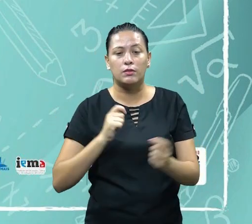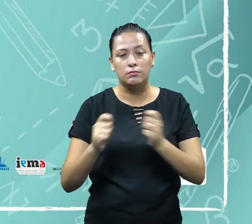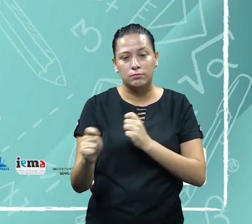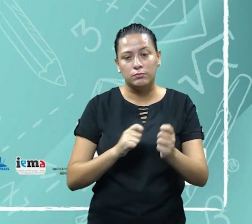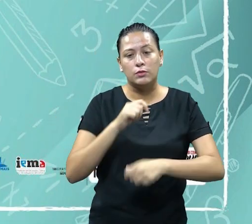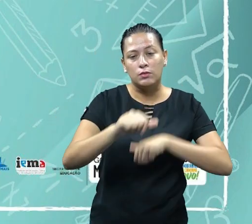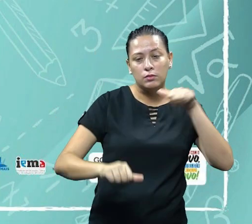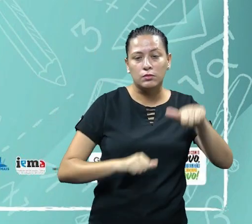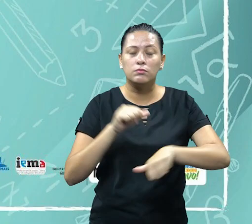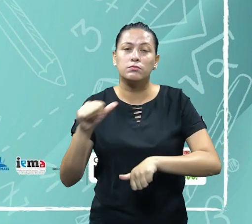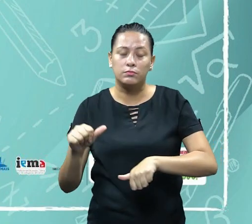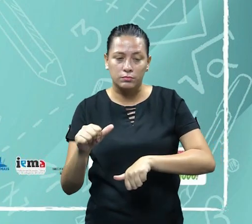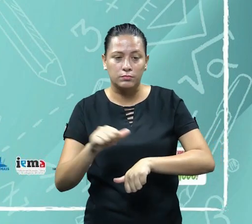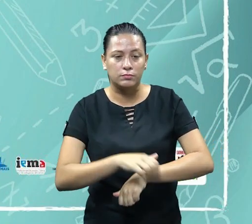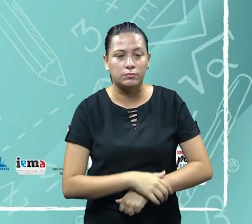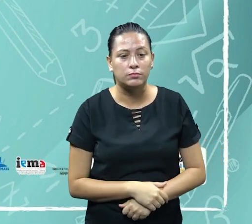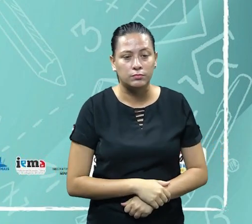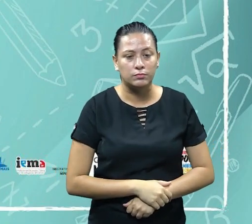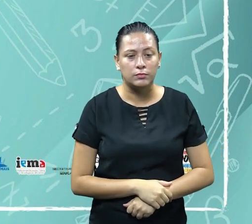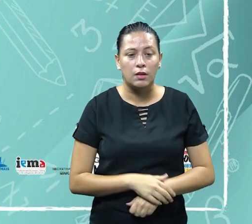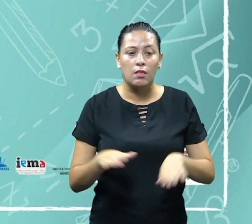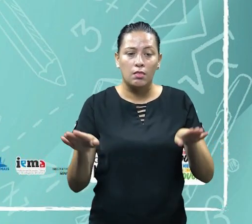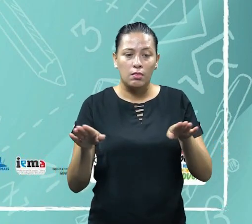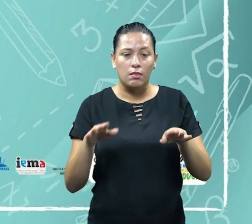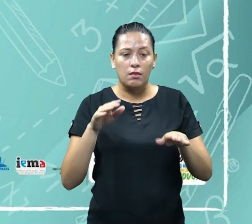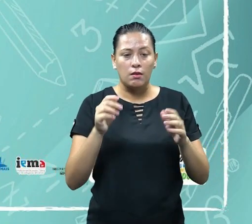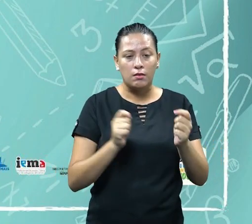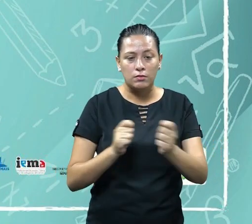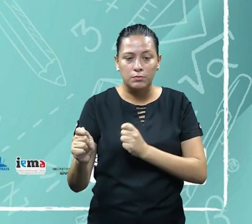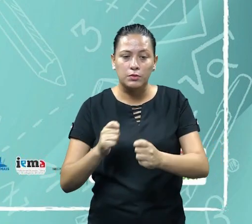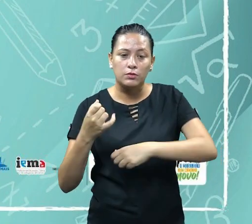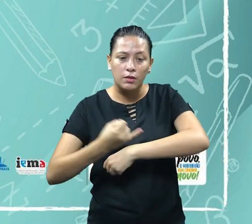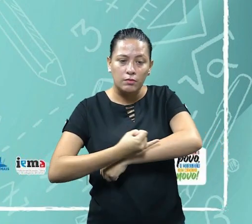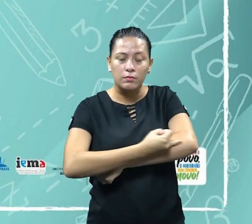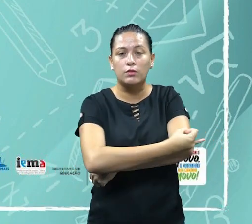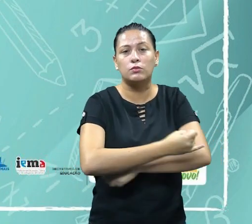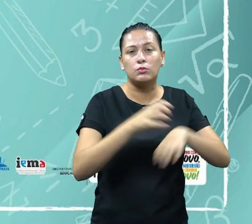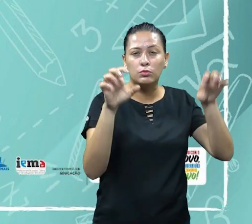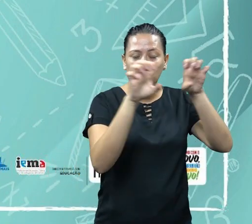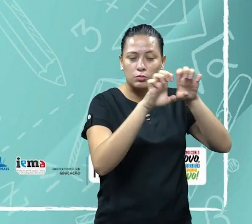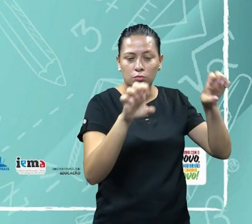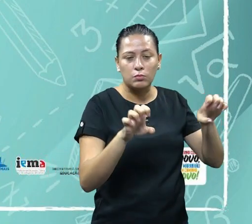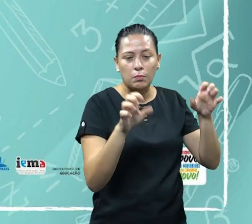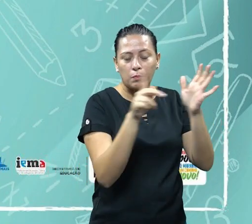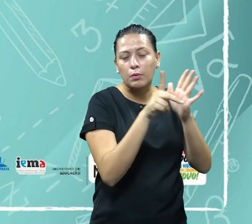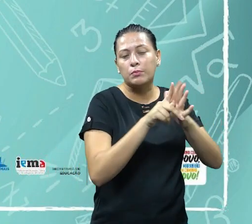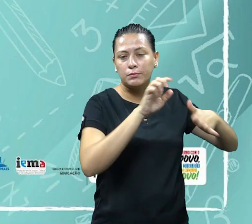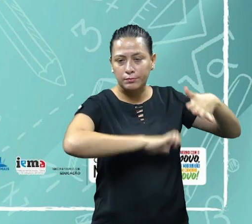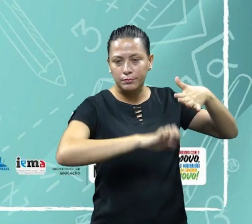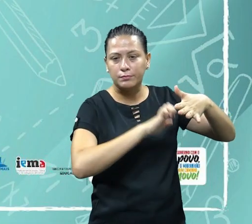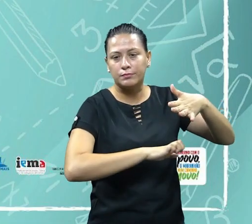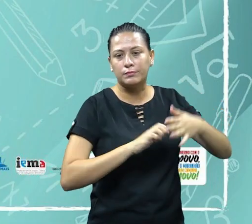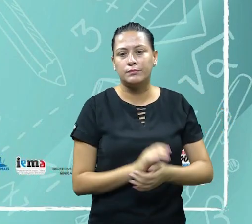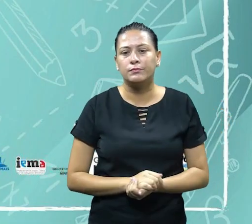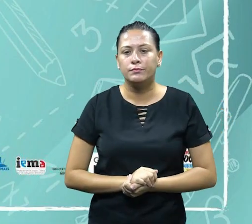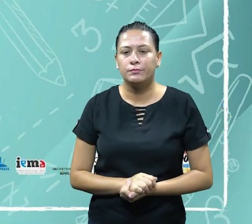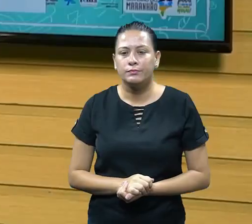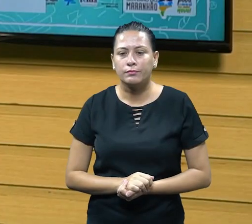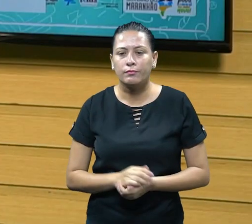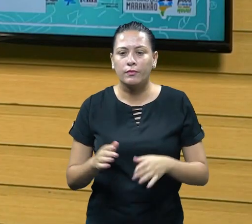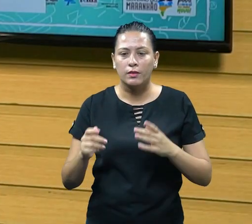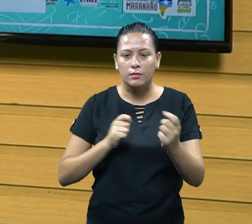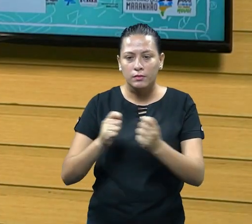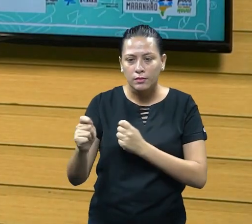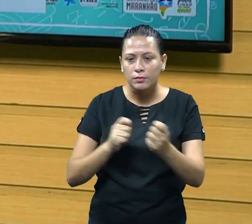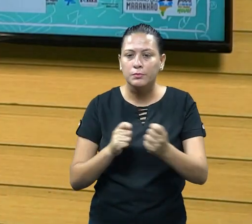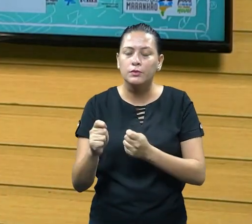RH, administração da transformação e mudança, a administração da infraestrutura da empresa e a administração da contribuição dos funcionários.